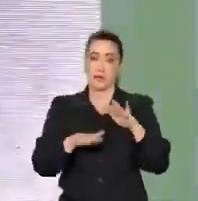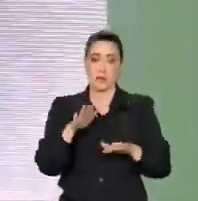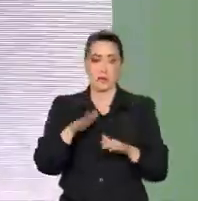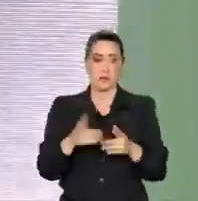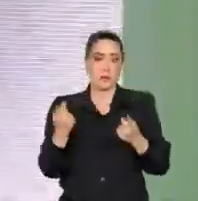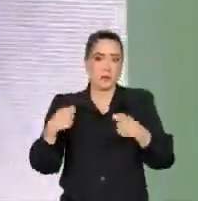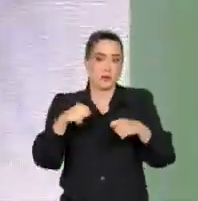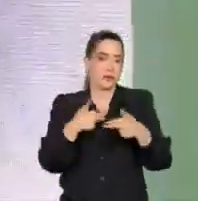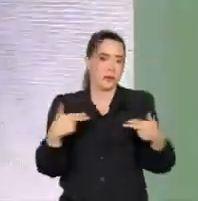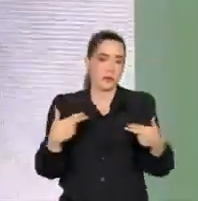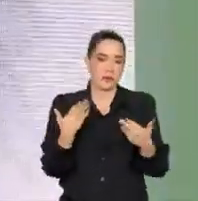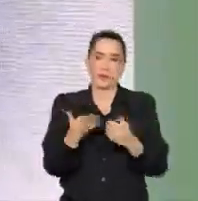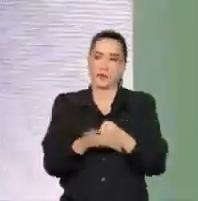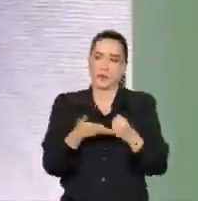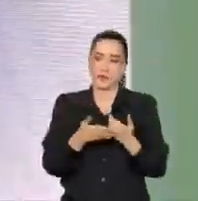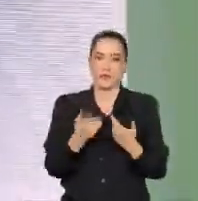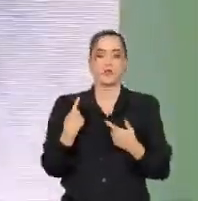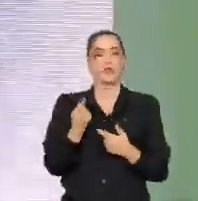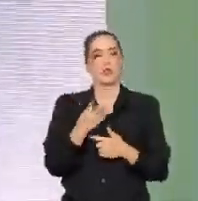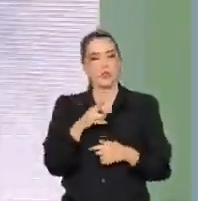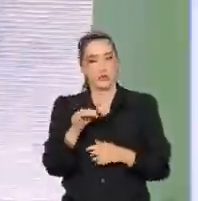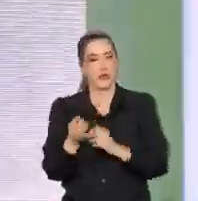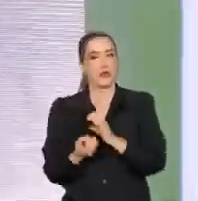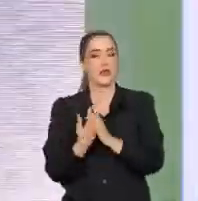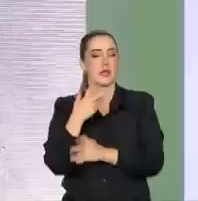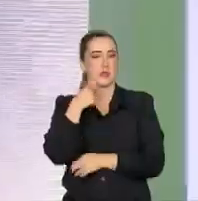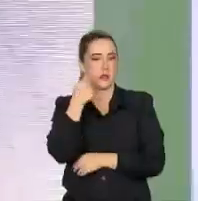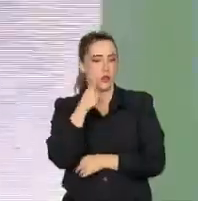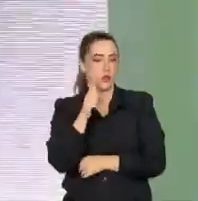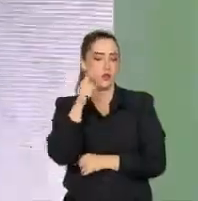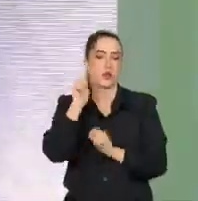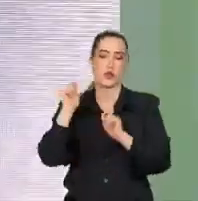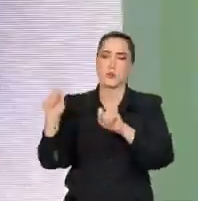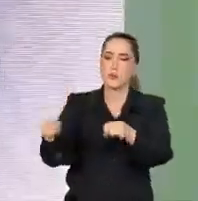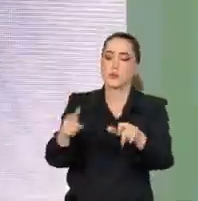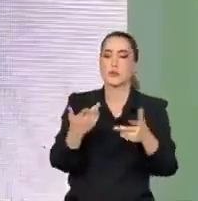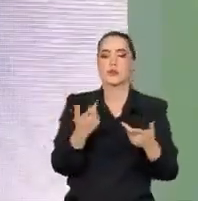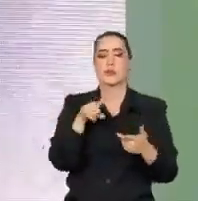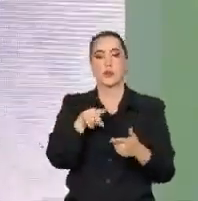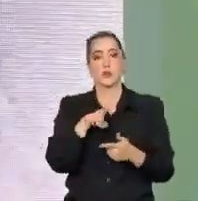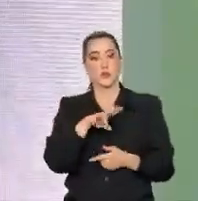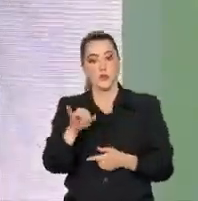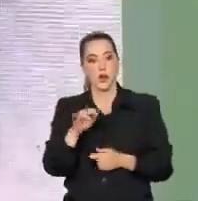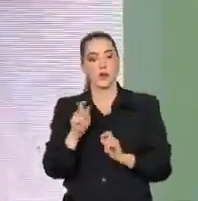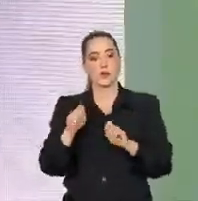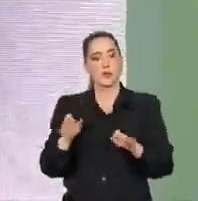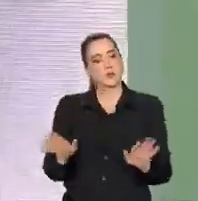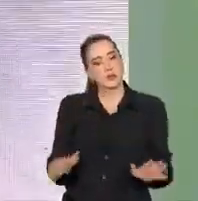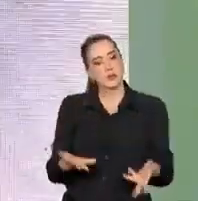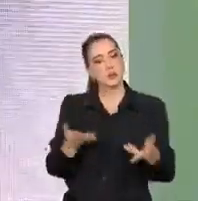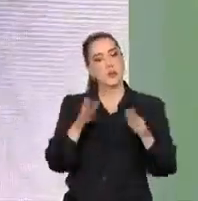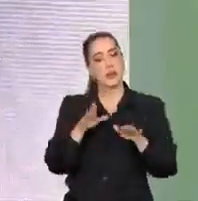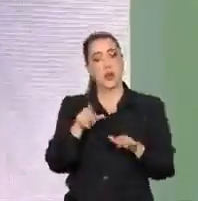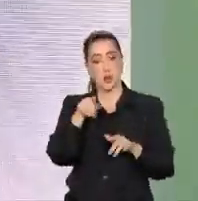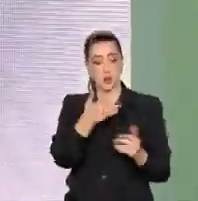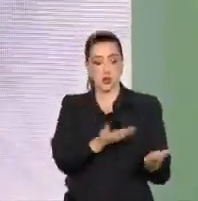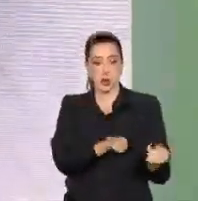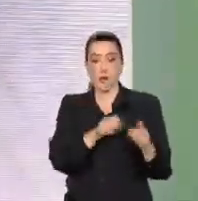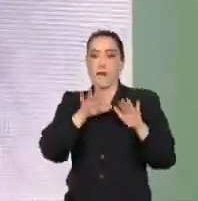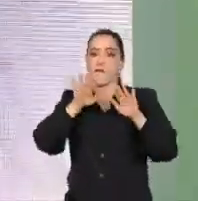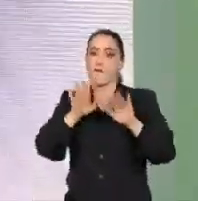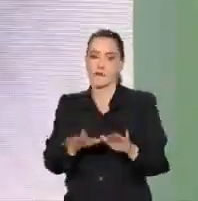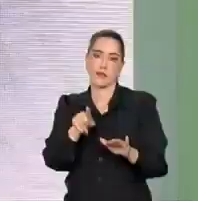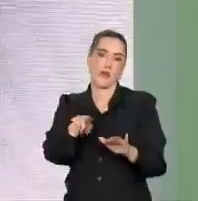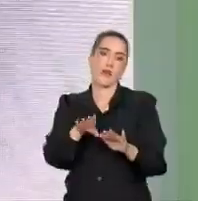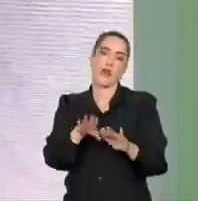das necessidades. Portanto, nós vamos implementar essa política como um dos mecanismos para a gente poder estimular a permanência do jovem na